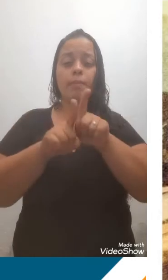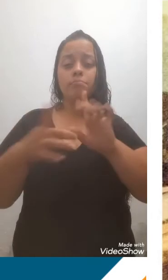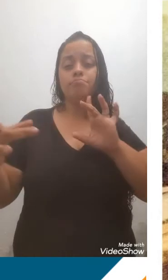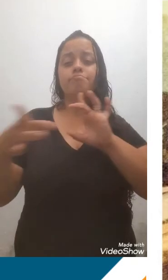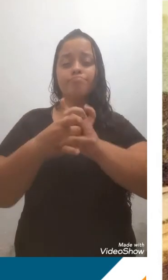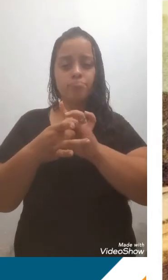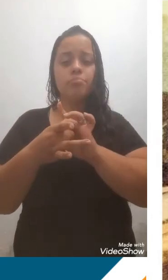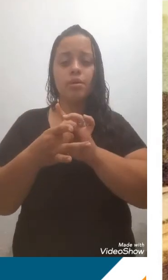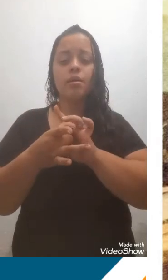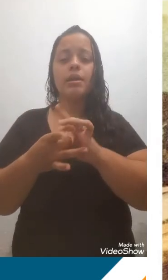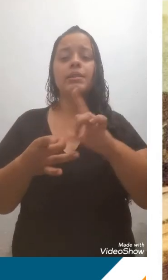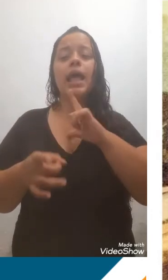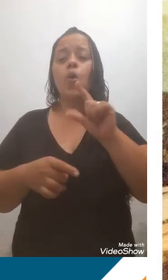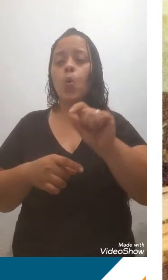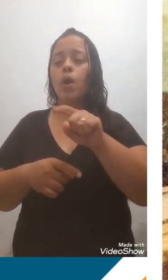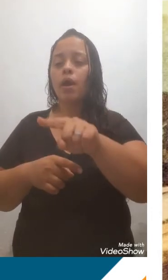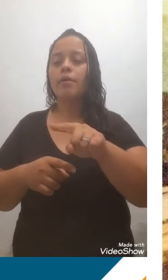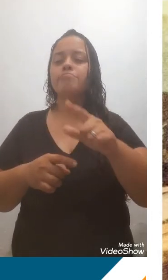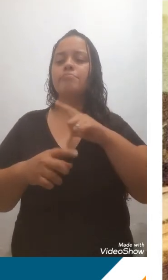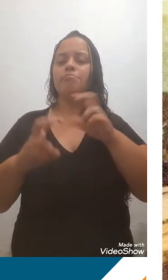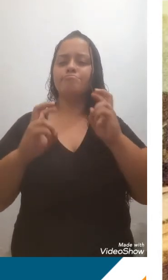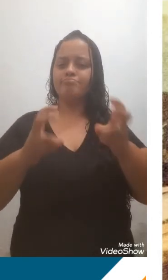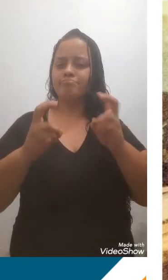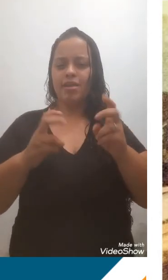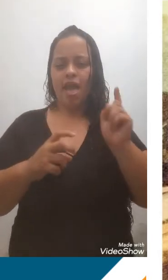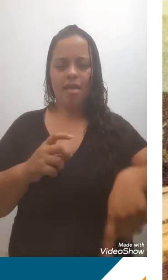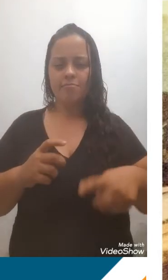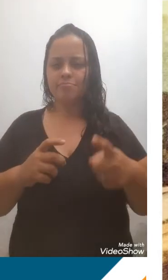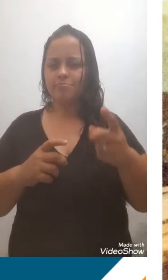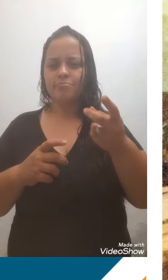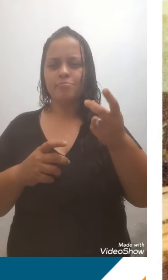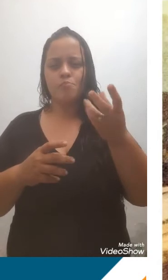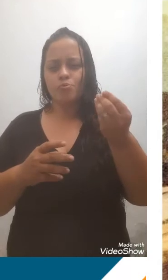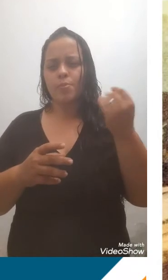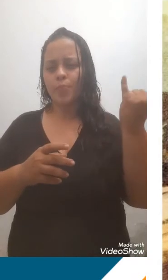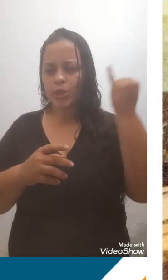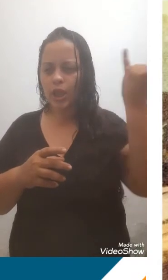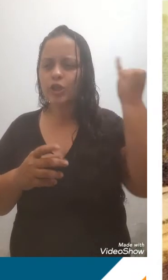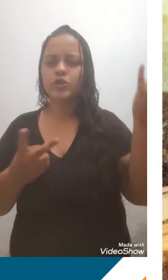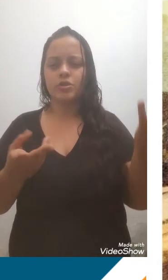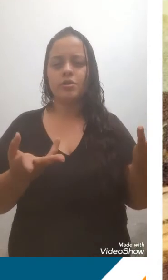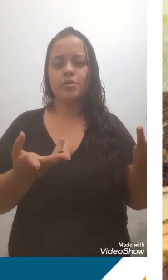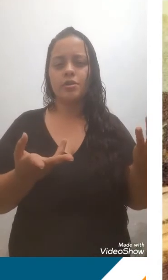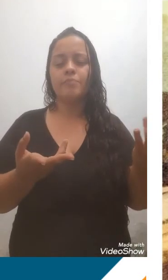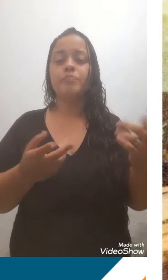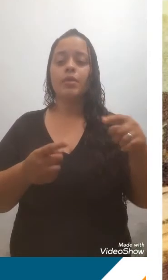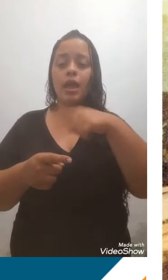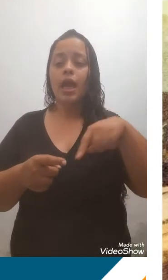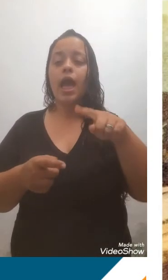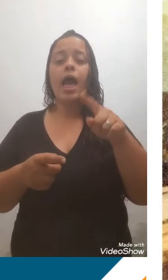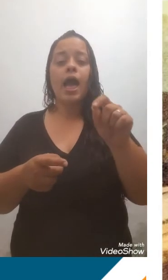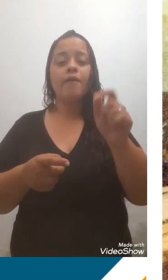atrelado à Revolução Industrial, na verdade, as ferrovias tiveram um papel fundamental nessa migração, dos camponeses para as cidades,